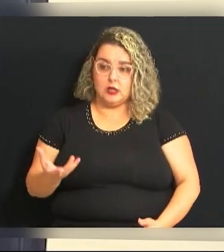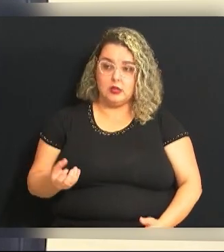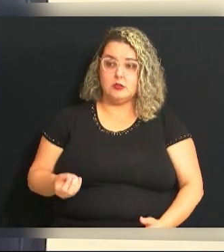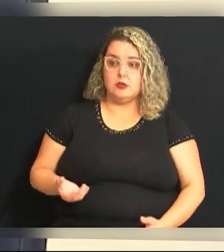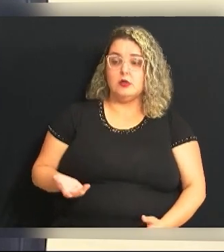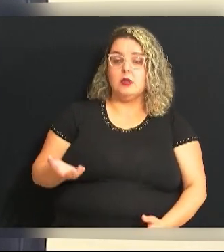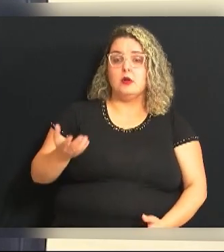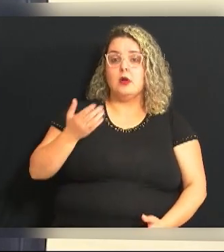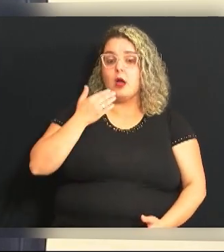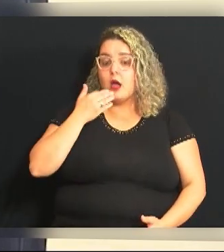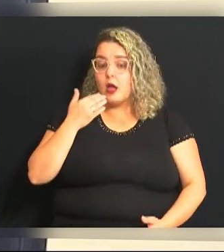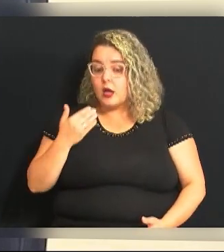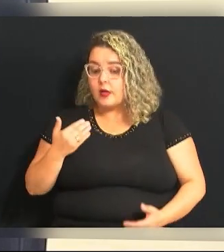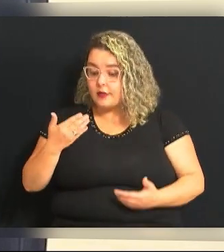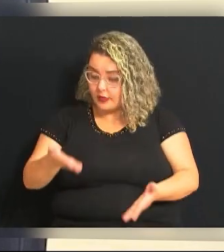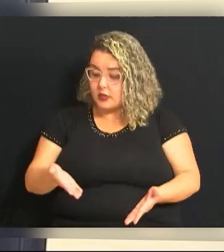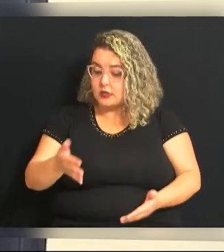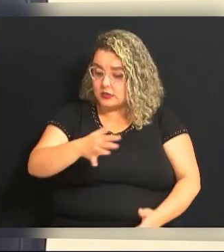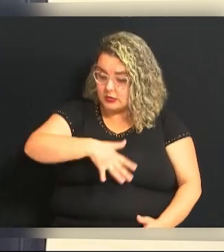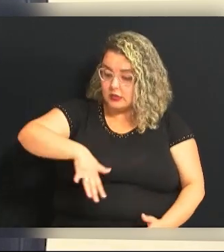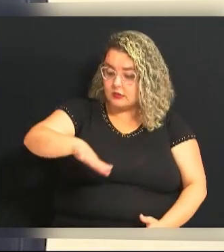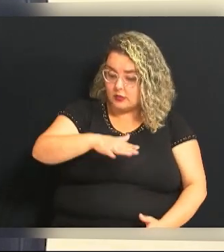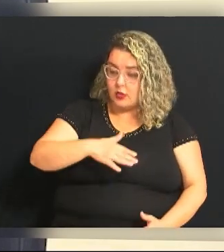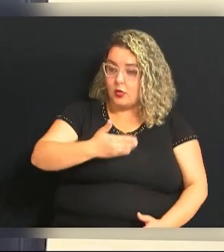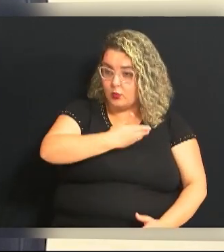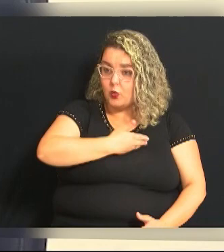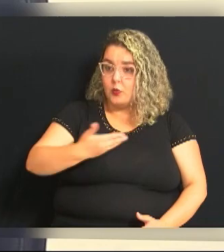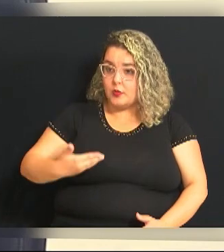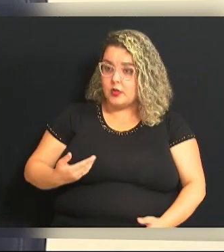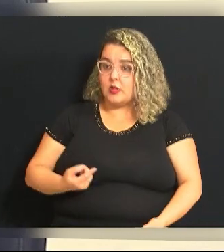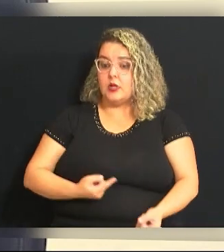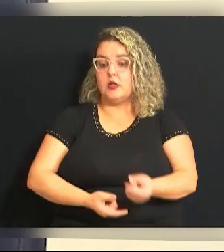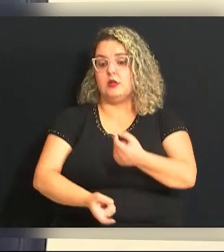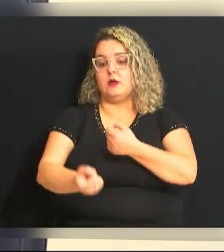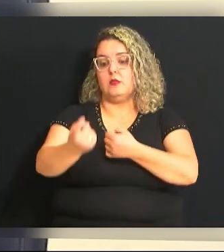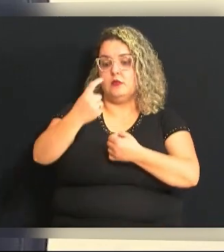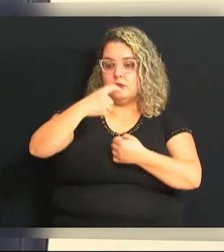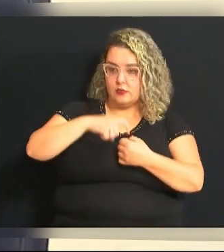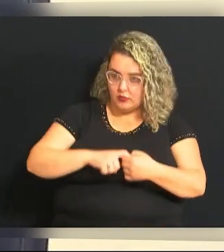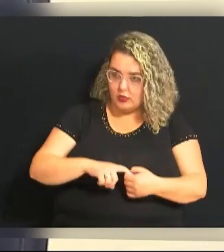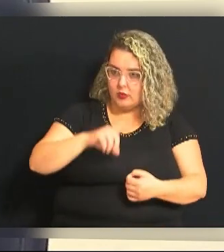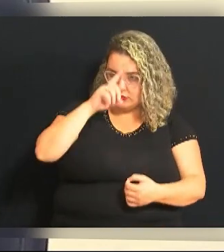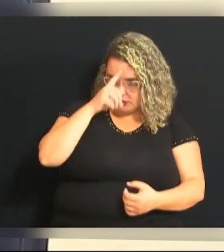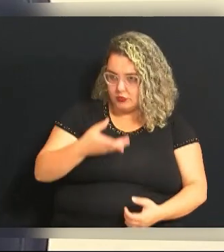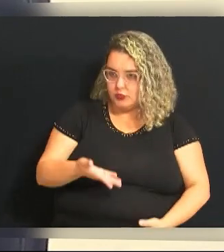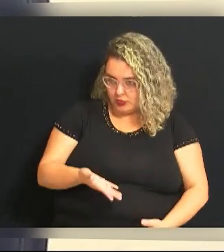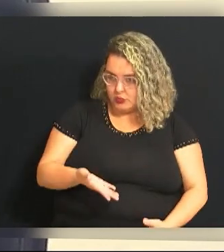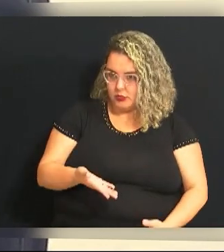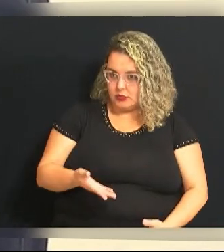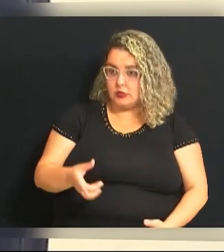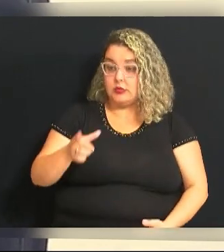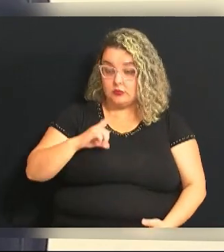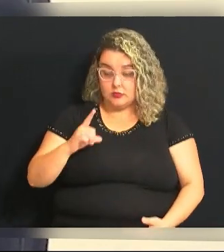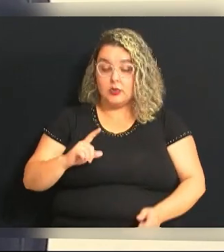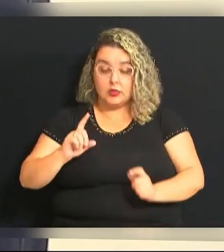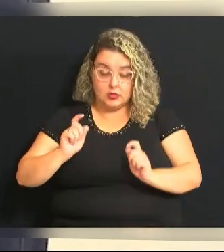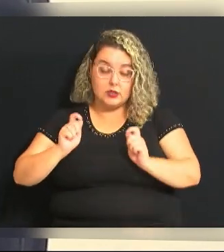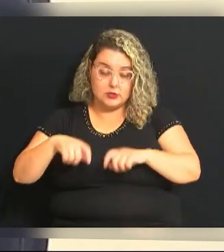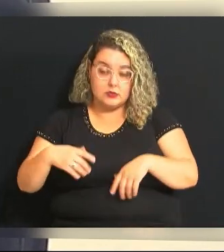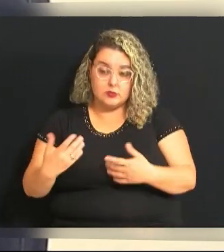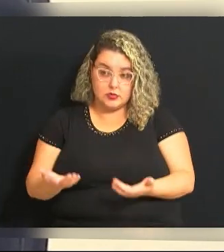administraria esse bem público, mas ao final esse bem é revertido, ele volta ao patrimônio público. Então há essas